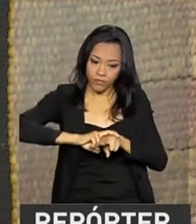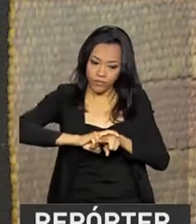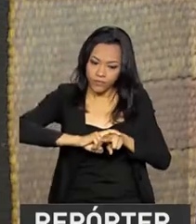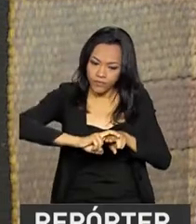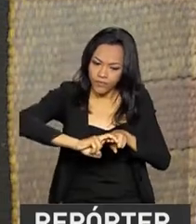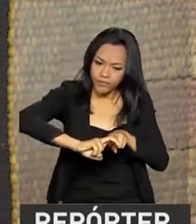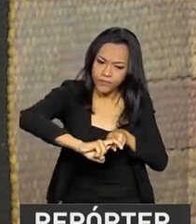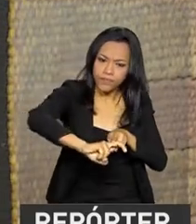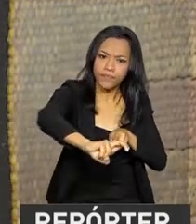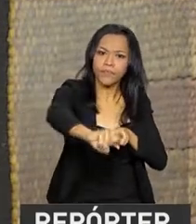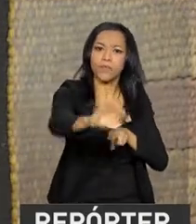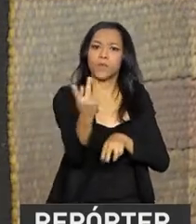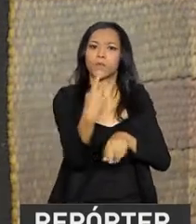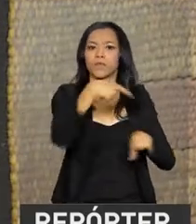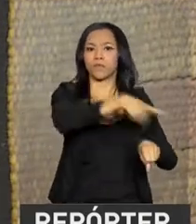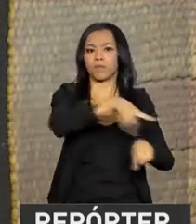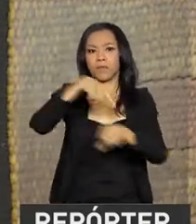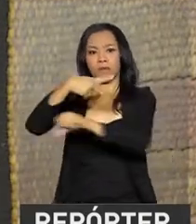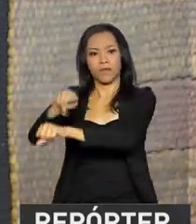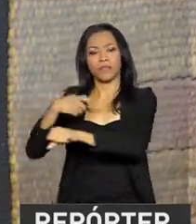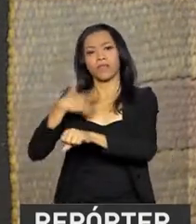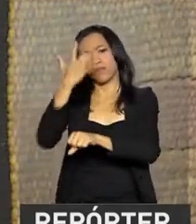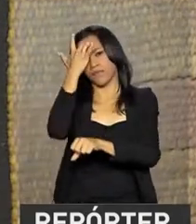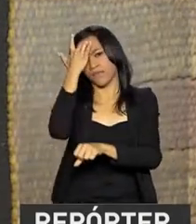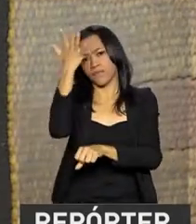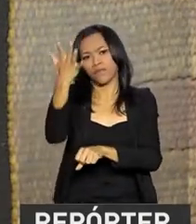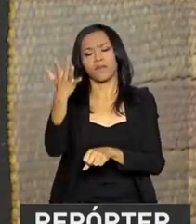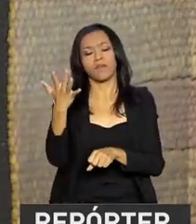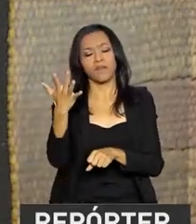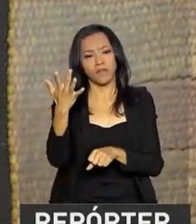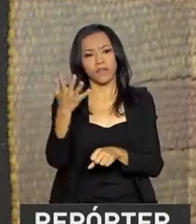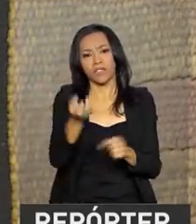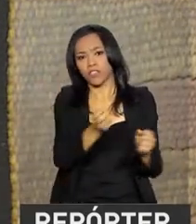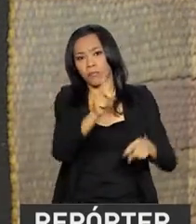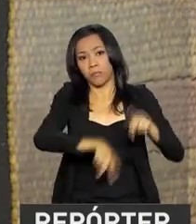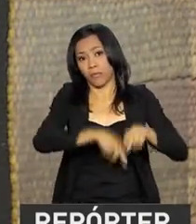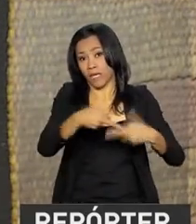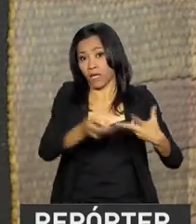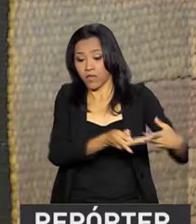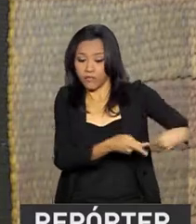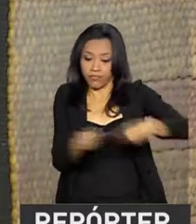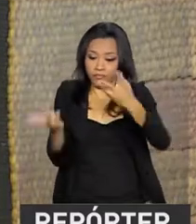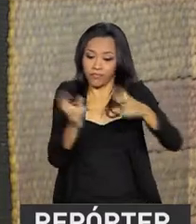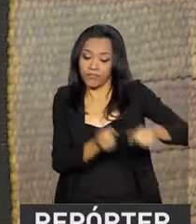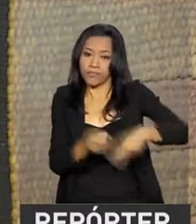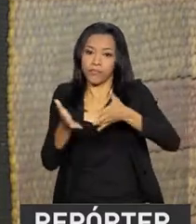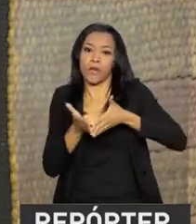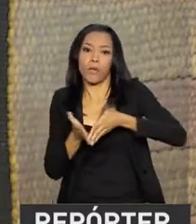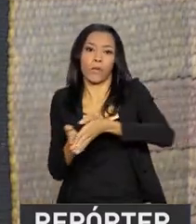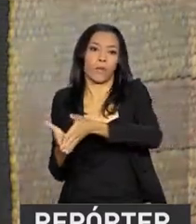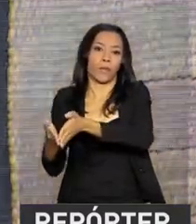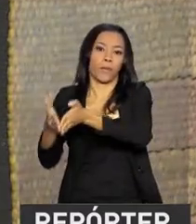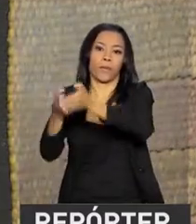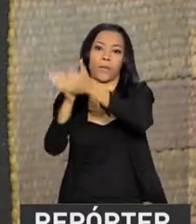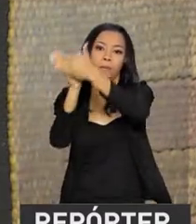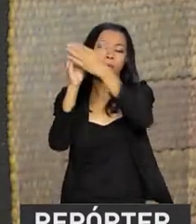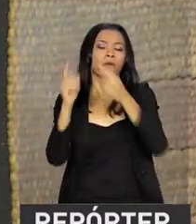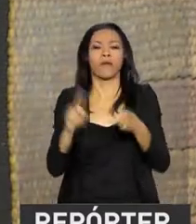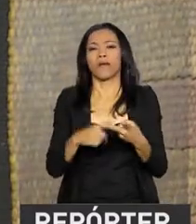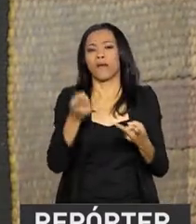região facilita o escoamento de nossos produtos, gera comércio,